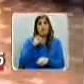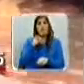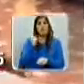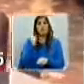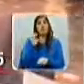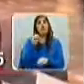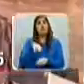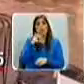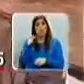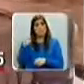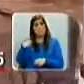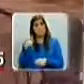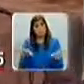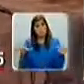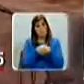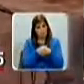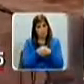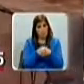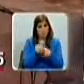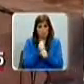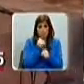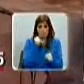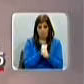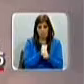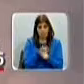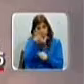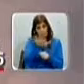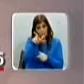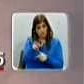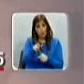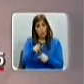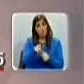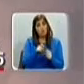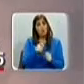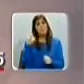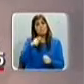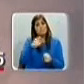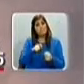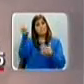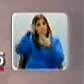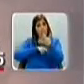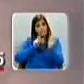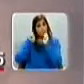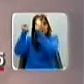da Comunidade de Trabalho da Euroregião passou das mãos do presidente da Junta da Galiza para as